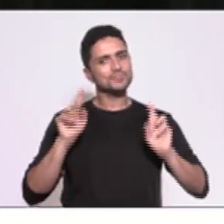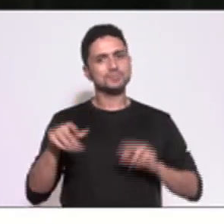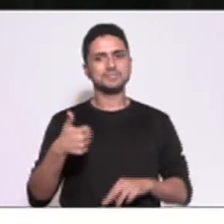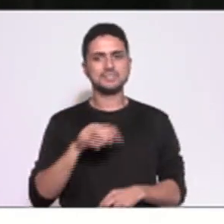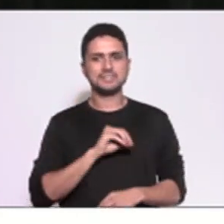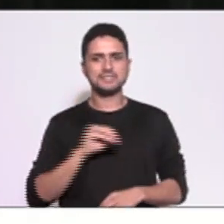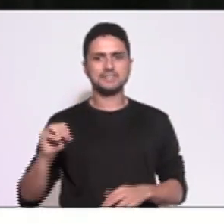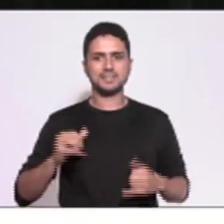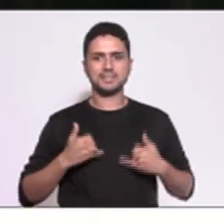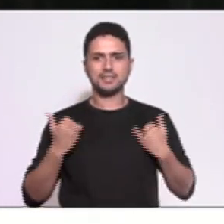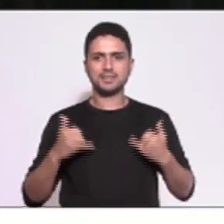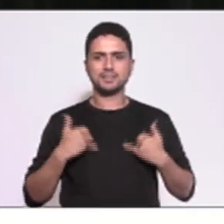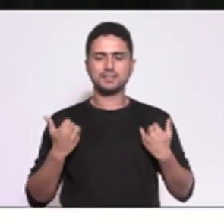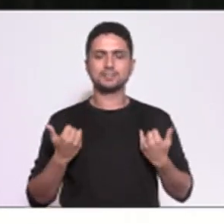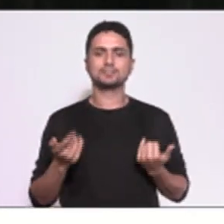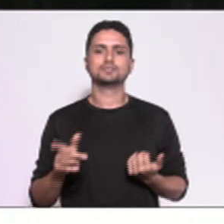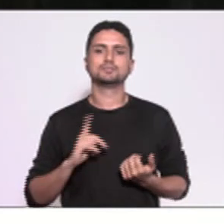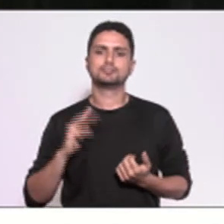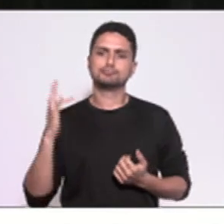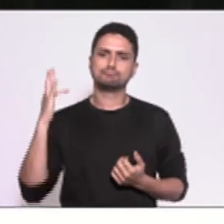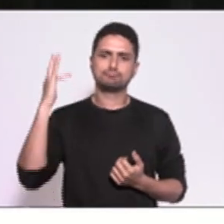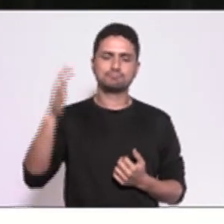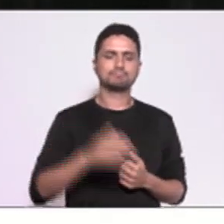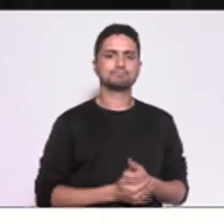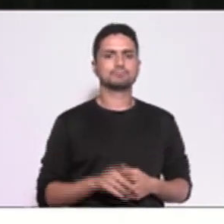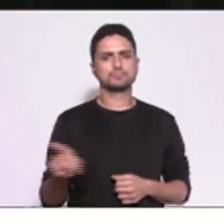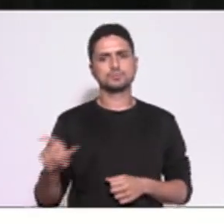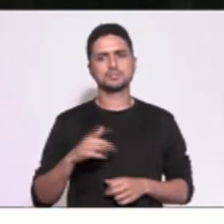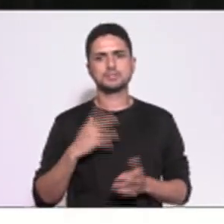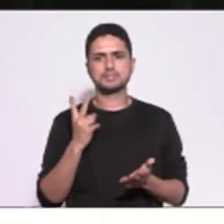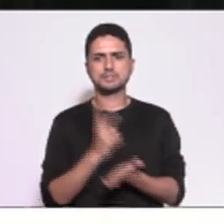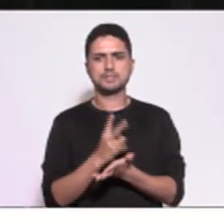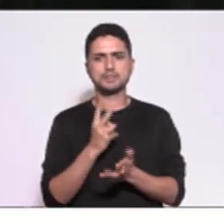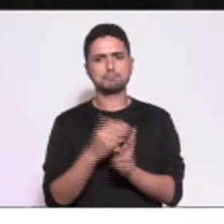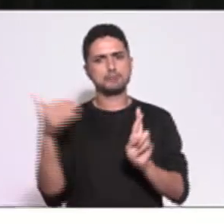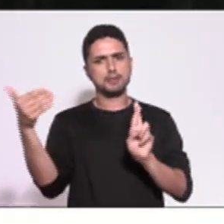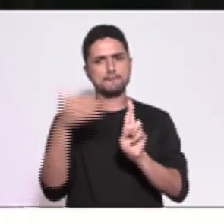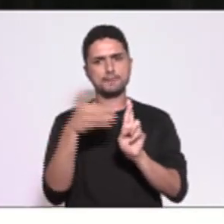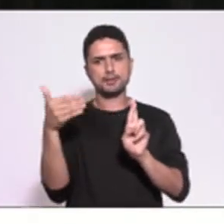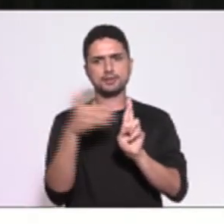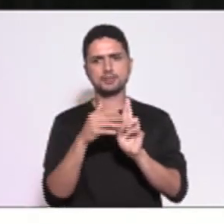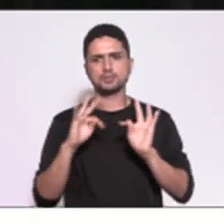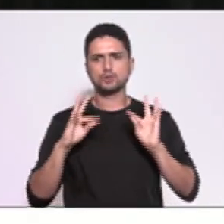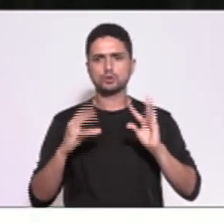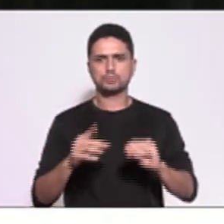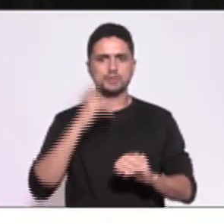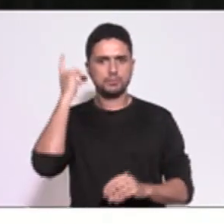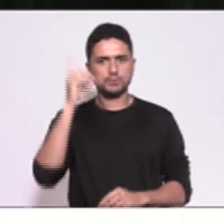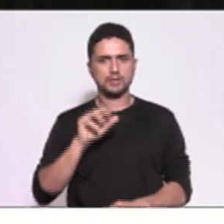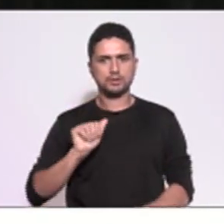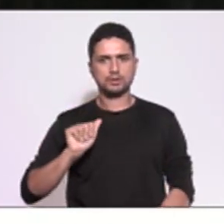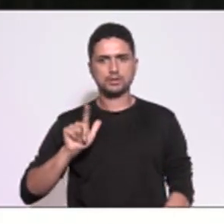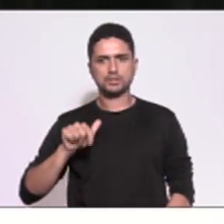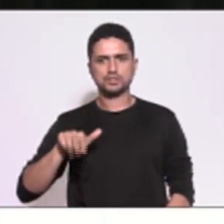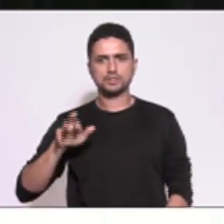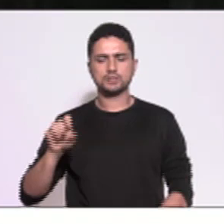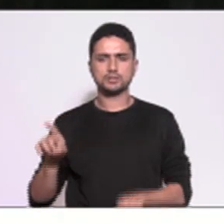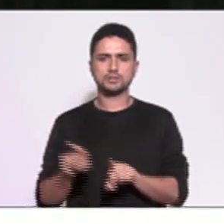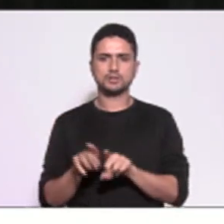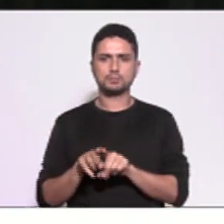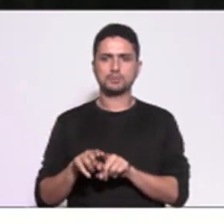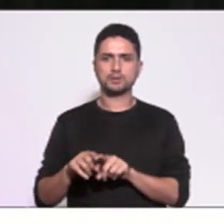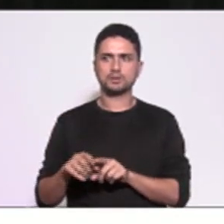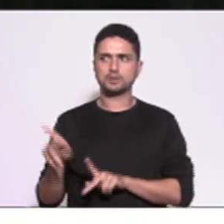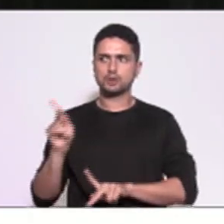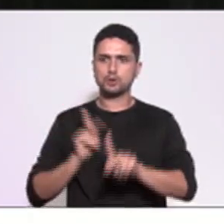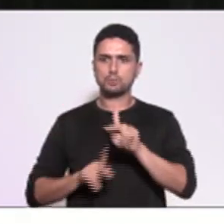você continue sendo referência a mim, ao deputado Alexandre Quinoploc, toda essa nova geração que está chegando. Mais 100